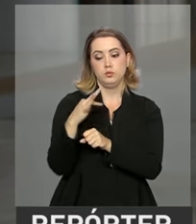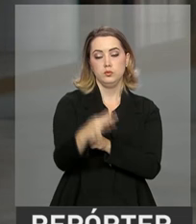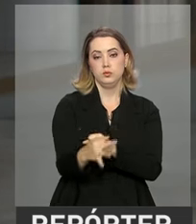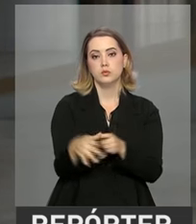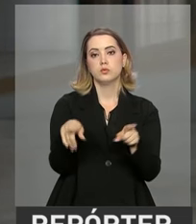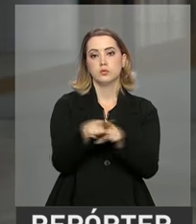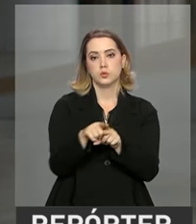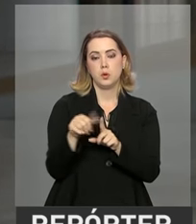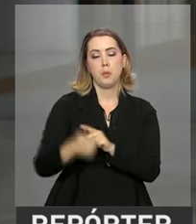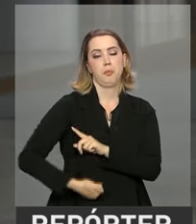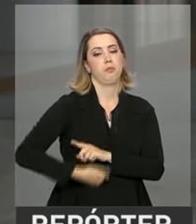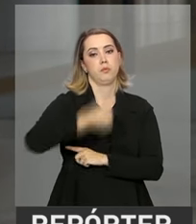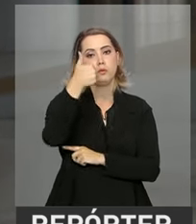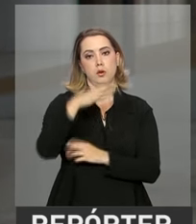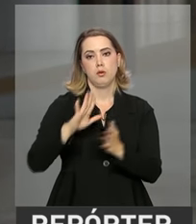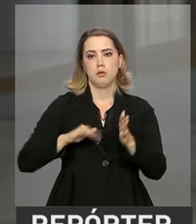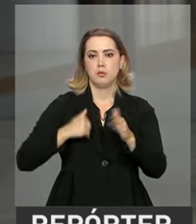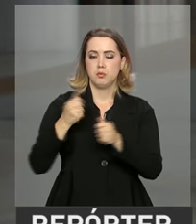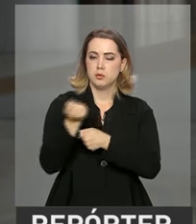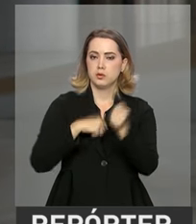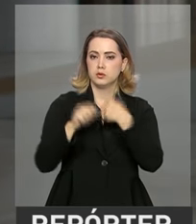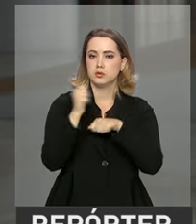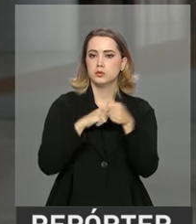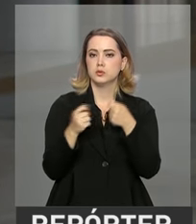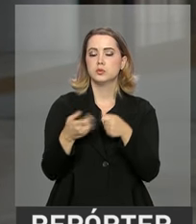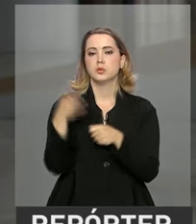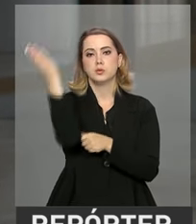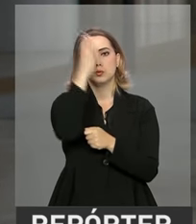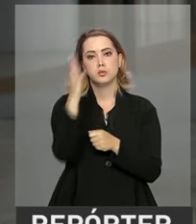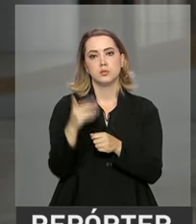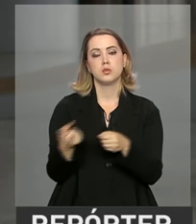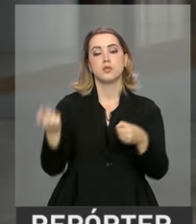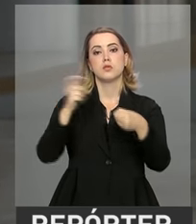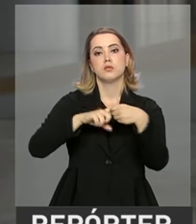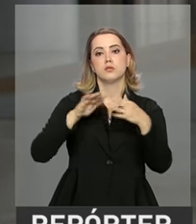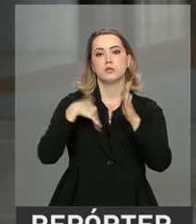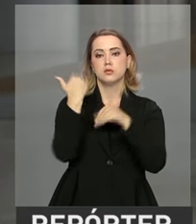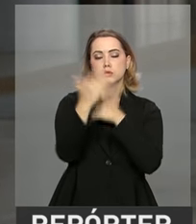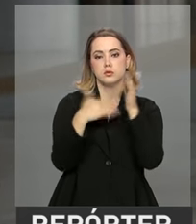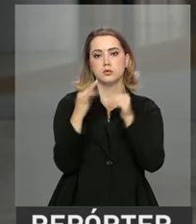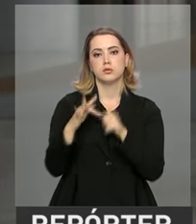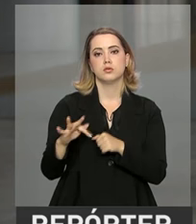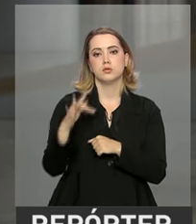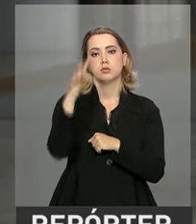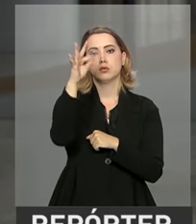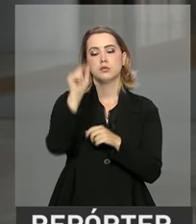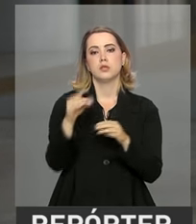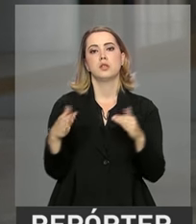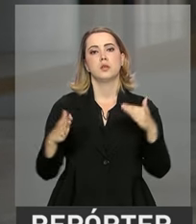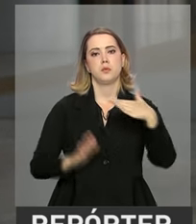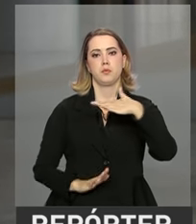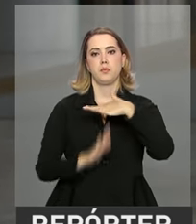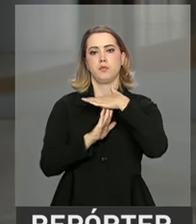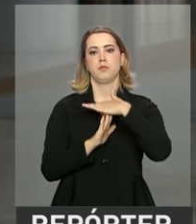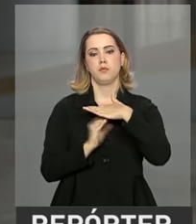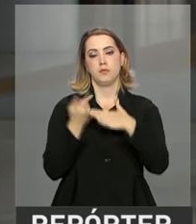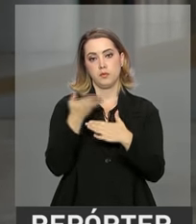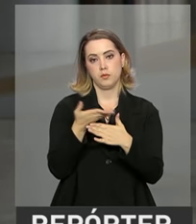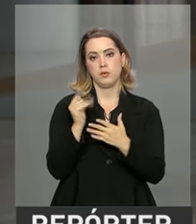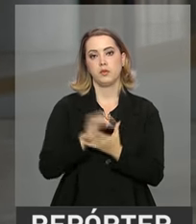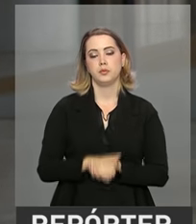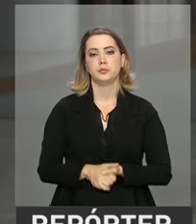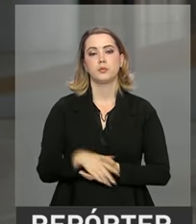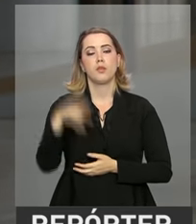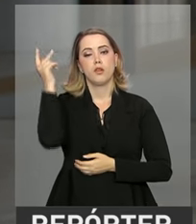de evolução favorável da economia, com o país voltando a crescer e com a inflação dentro da meta. Em São Paulo, o ministro